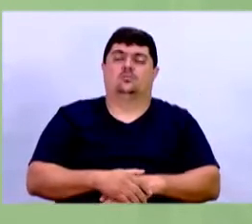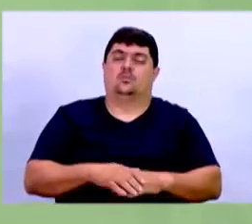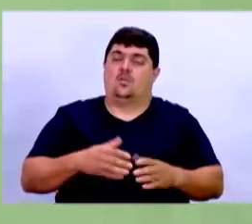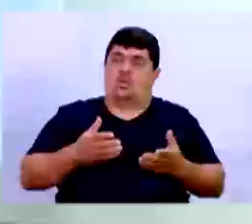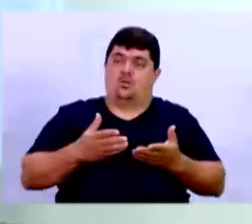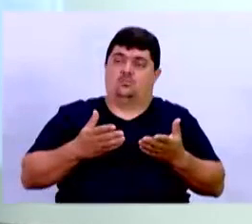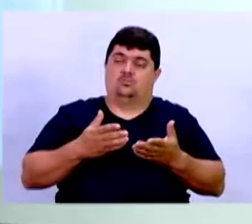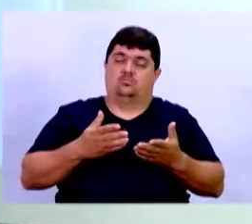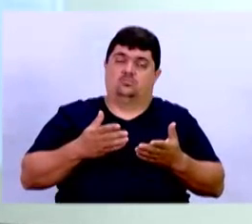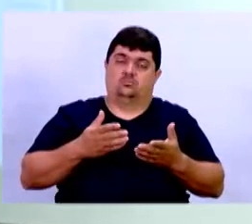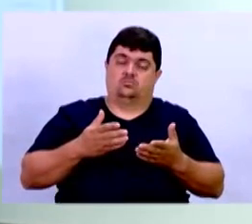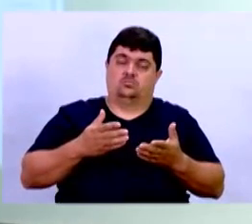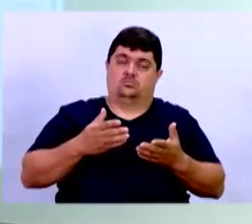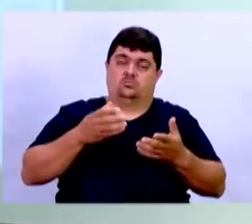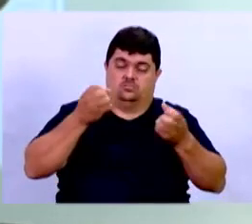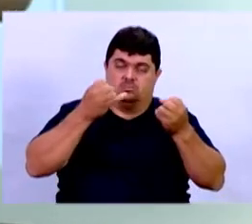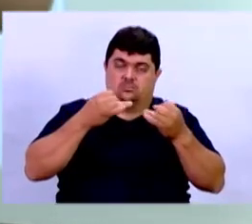gente